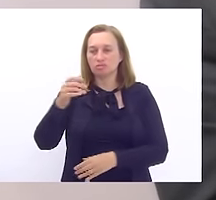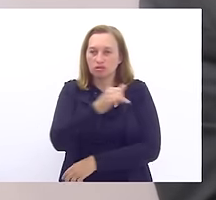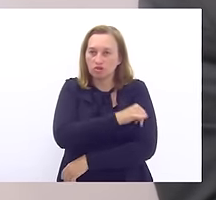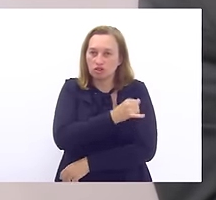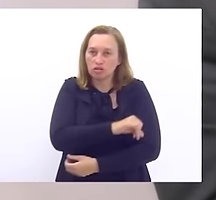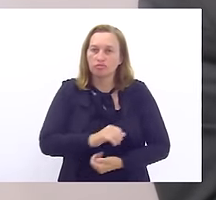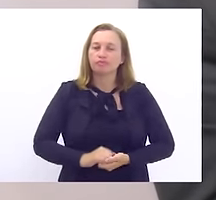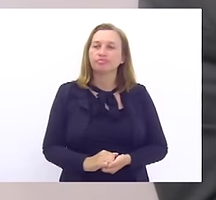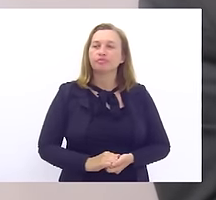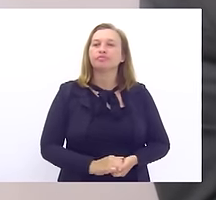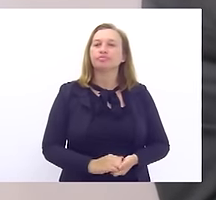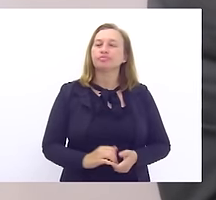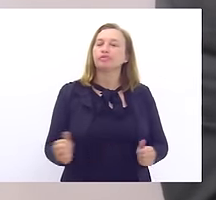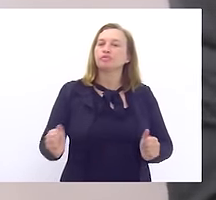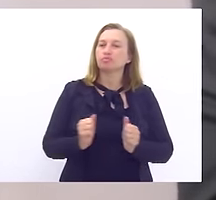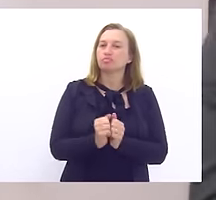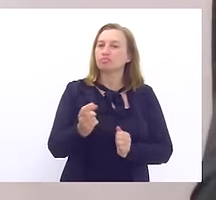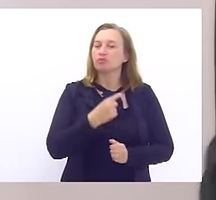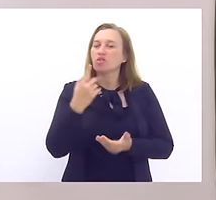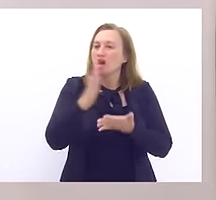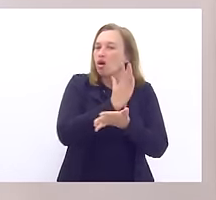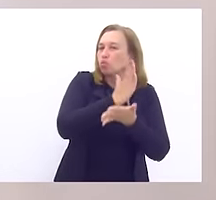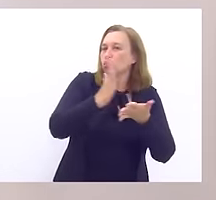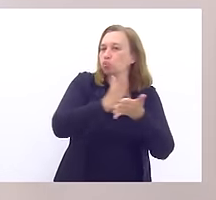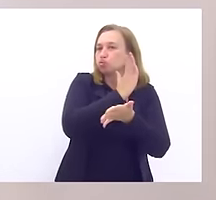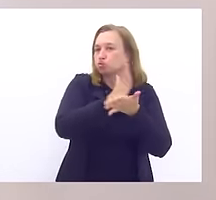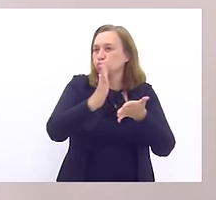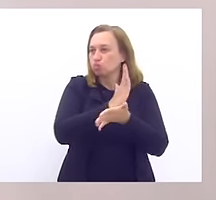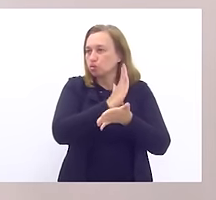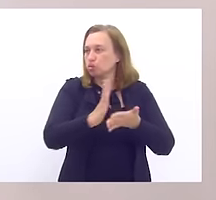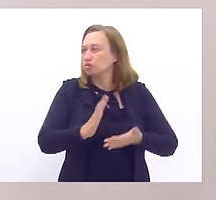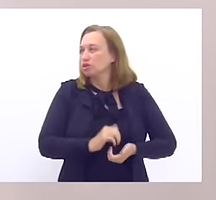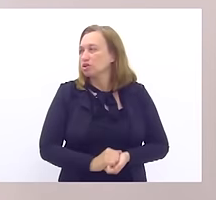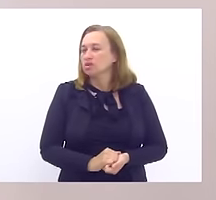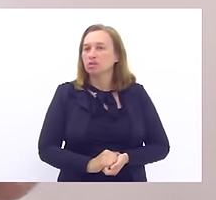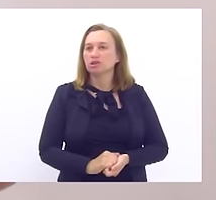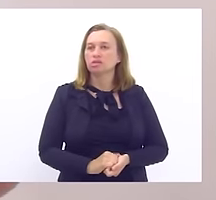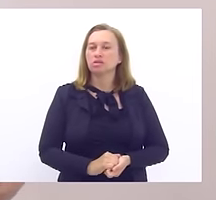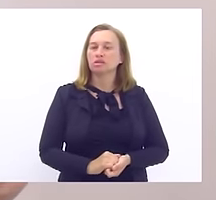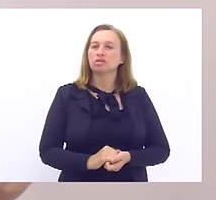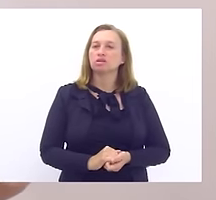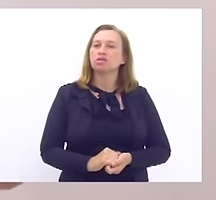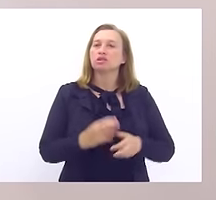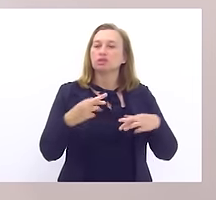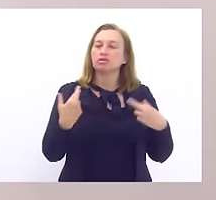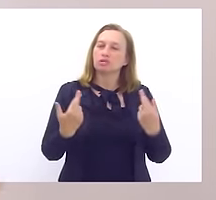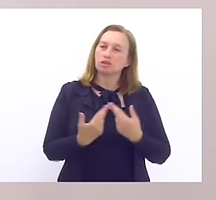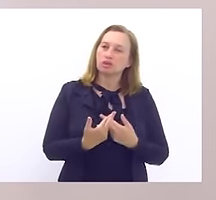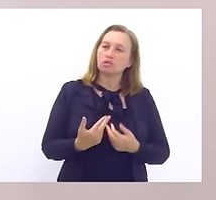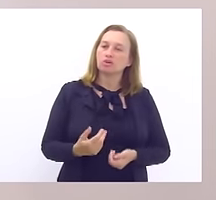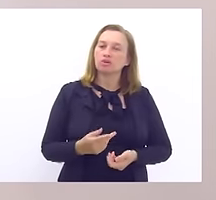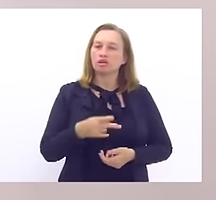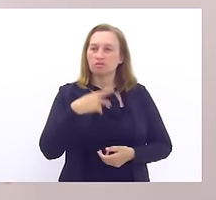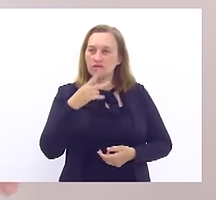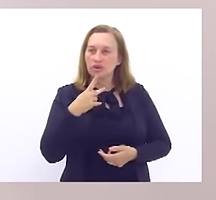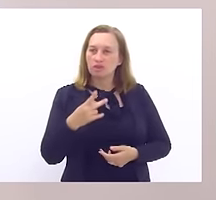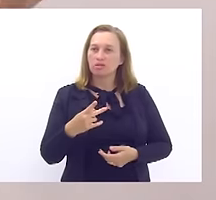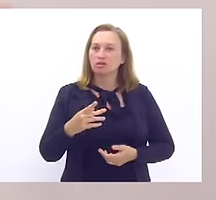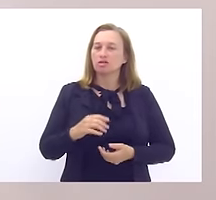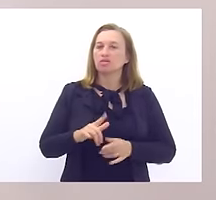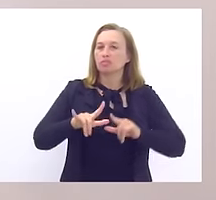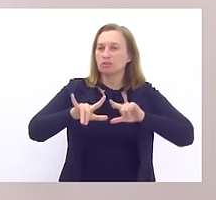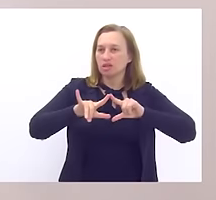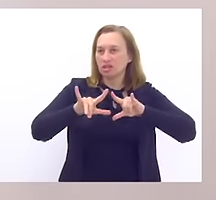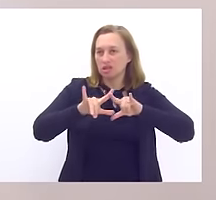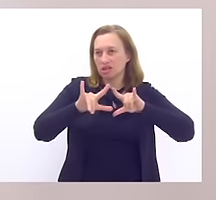tem participado conosco em algumas diligência sobretudo aquelas que referem ao que a gente tem classificado como a milícia